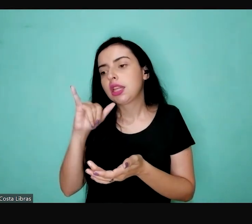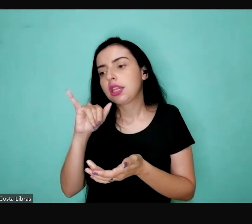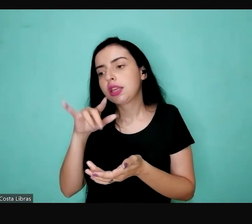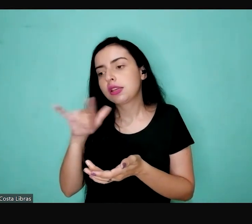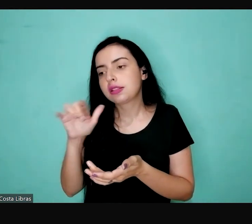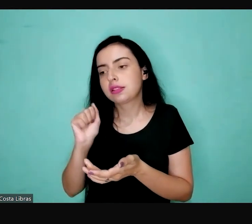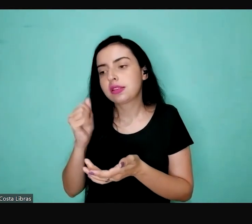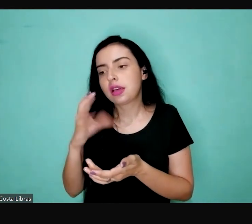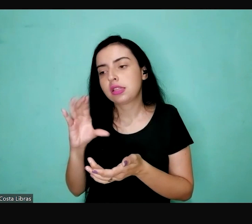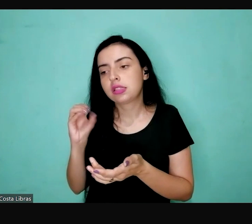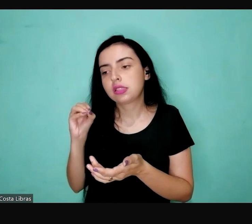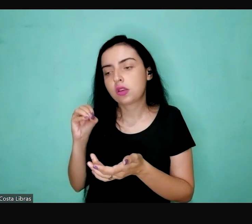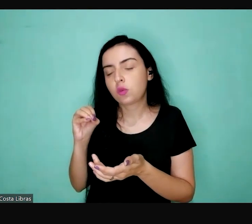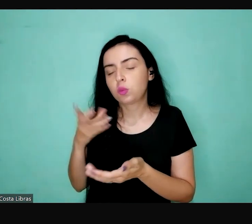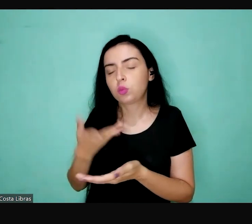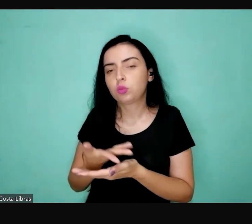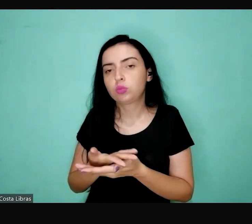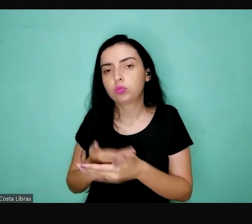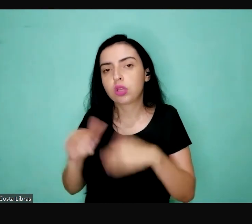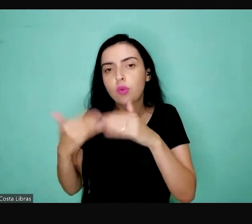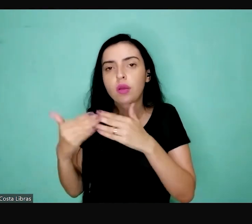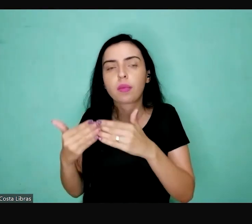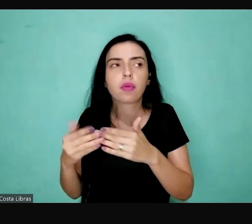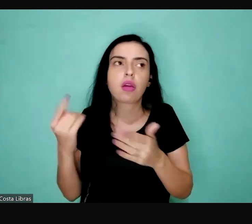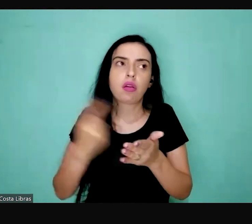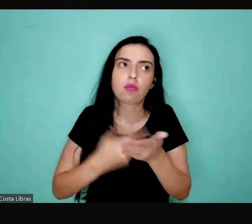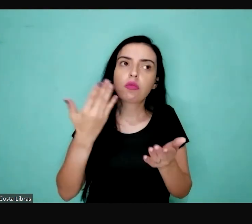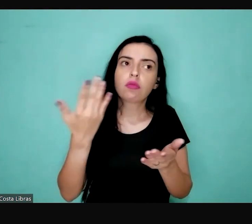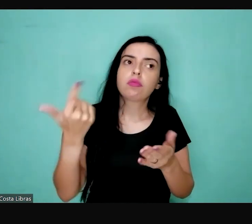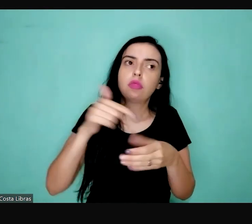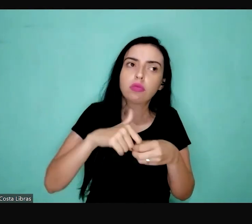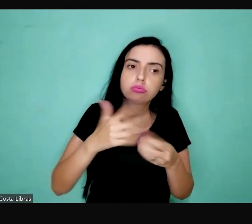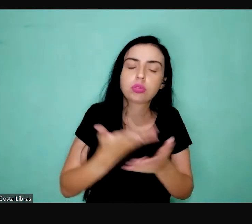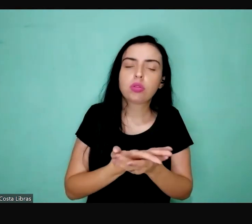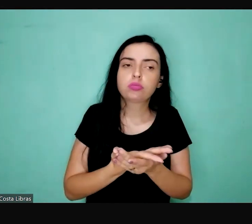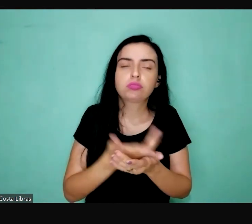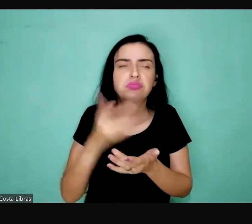O periódico recorreu ao Tribunal Constitucional,